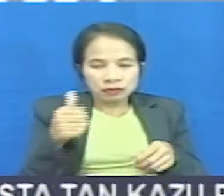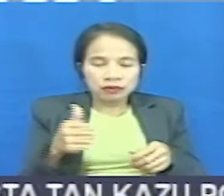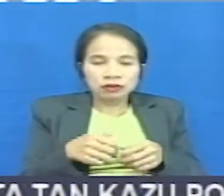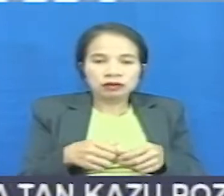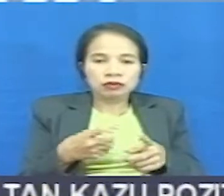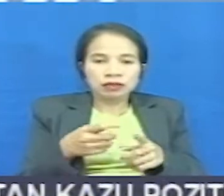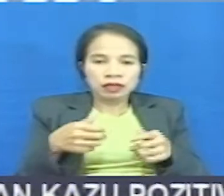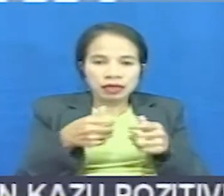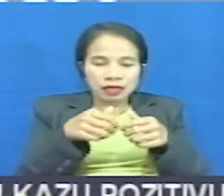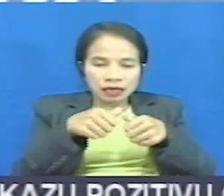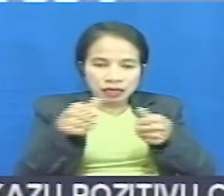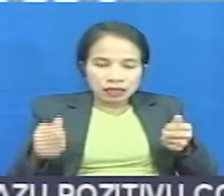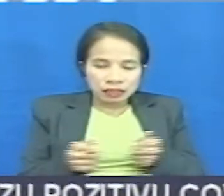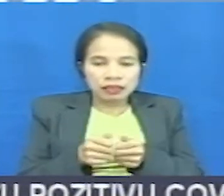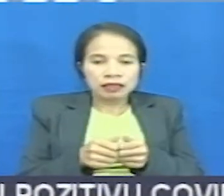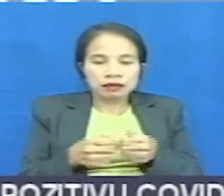bespesik Clau Halek.